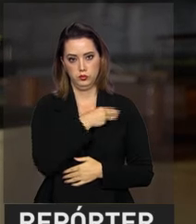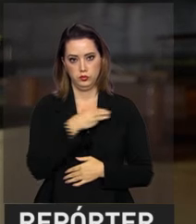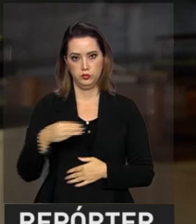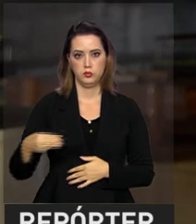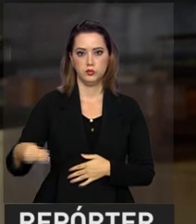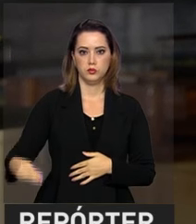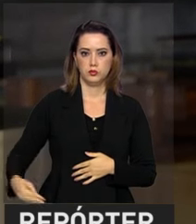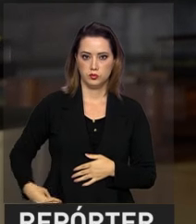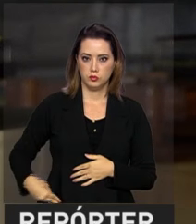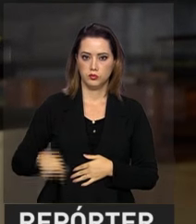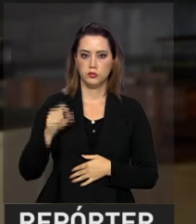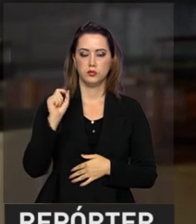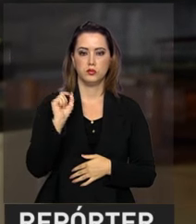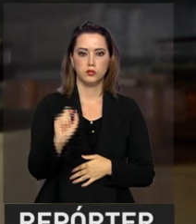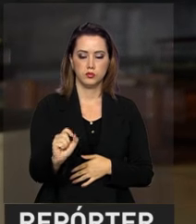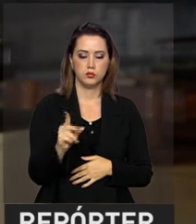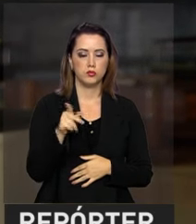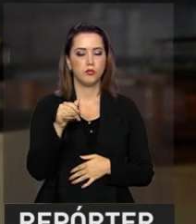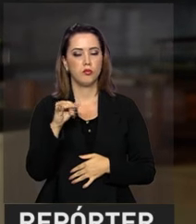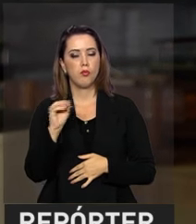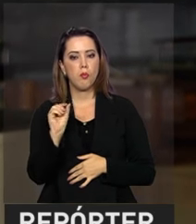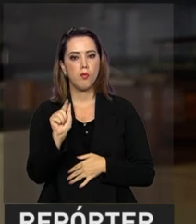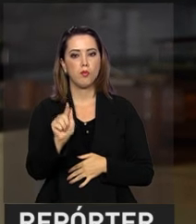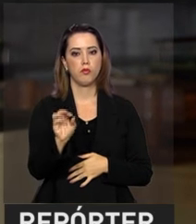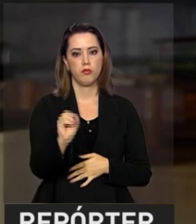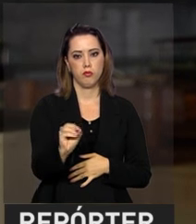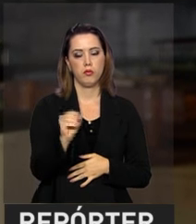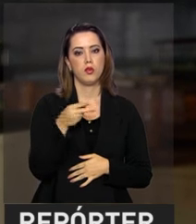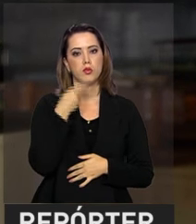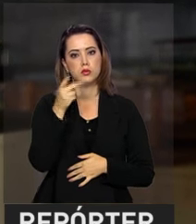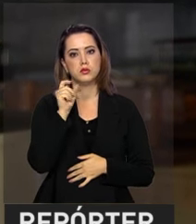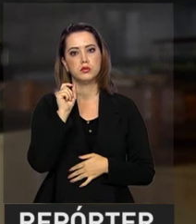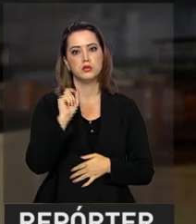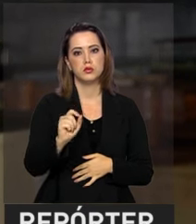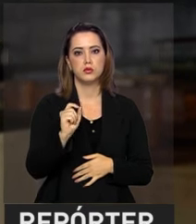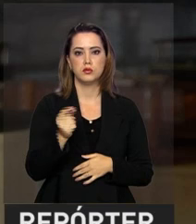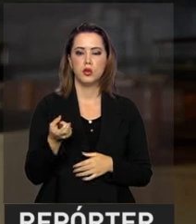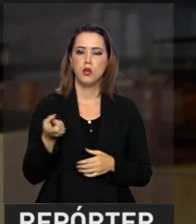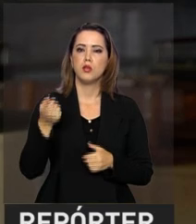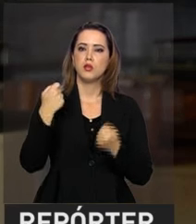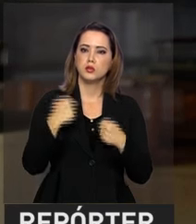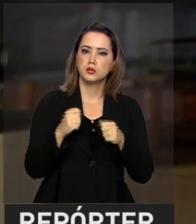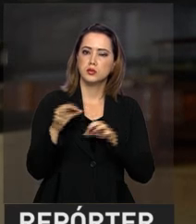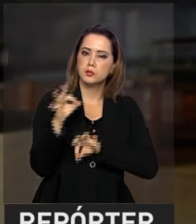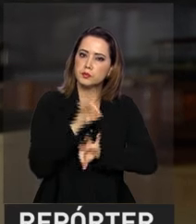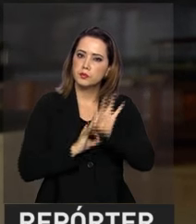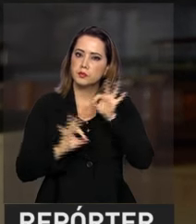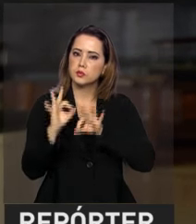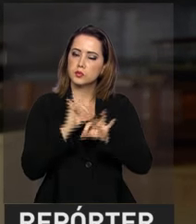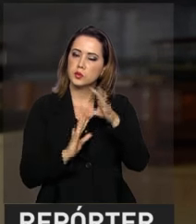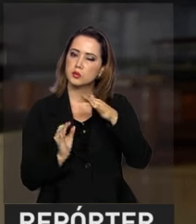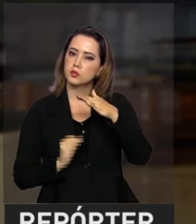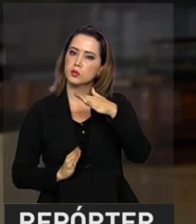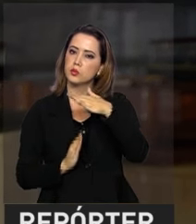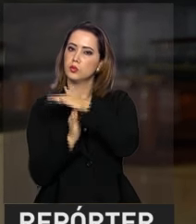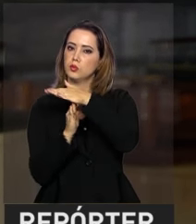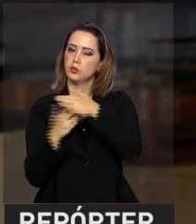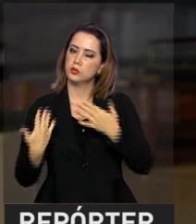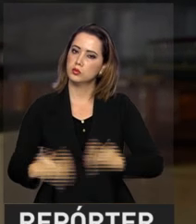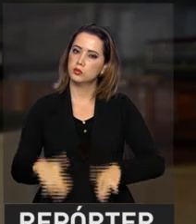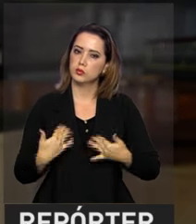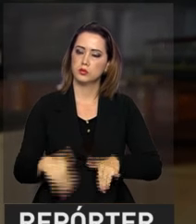Desenvolvimento e Gestão, interino Diogo Oliveira, afirmou que o controle dos gastos públicos, o teto para os gastos públicos,